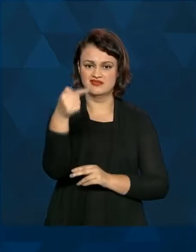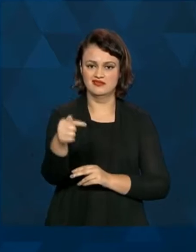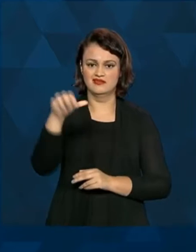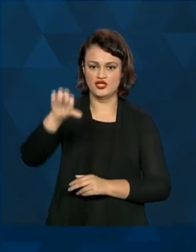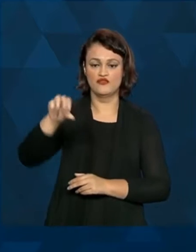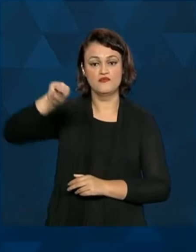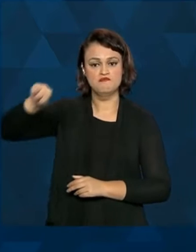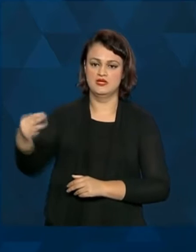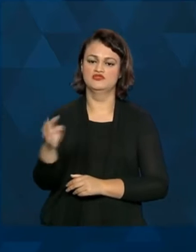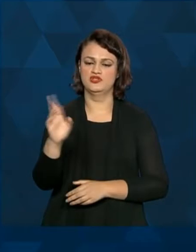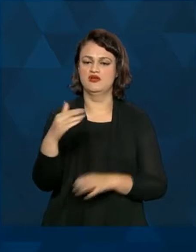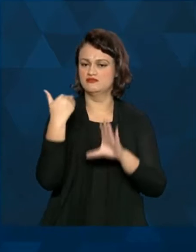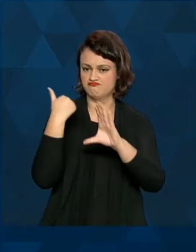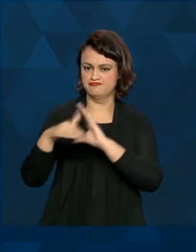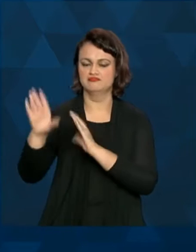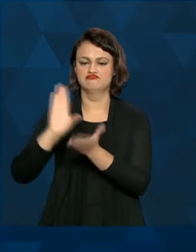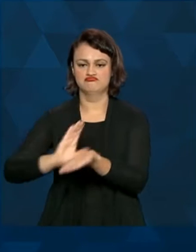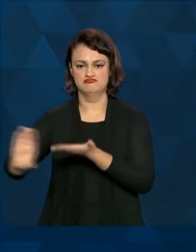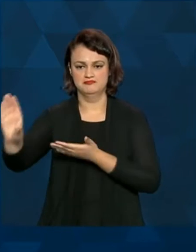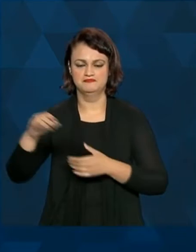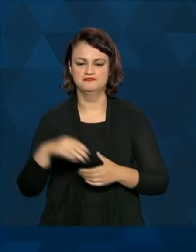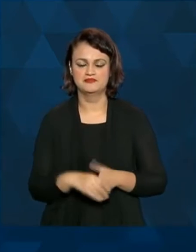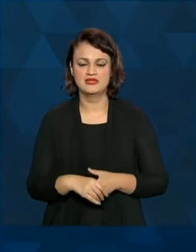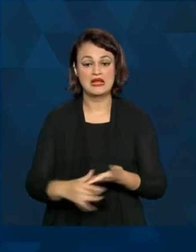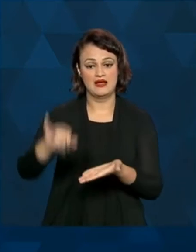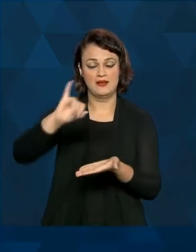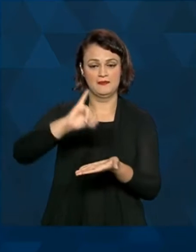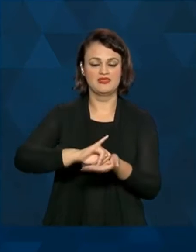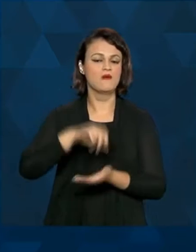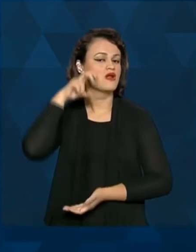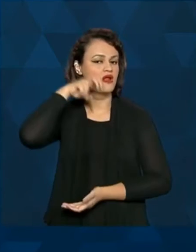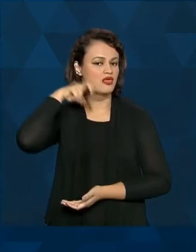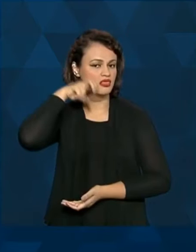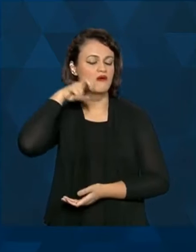79,5 milhões de reais. A capital, Natal, recebeu